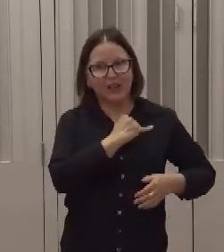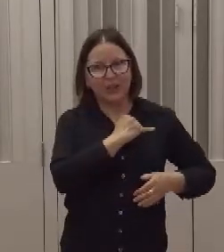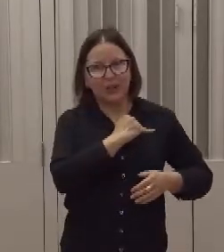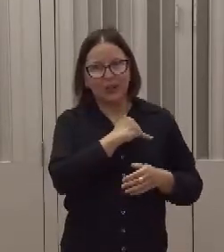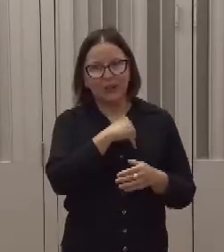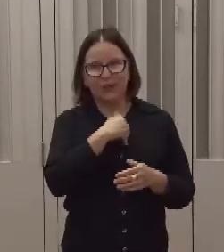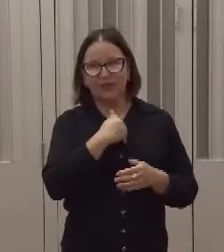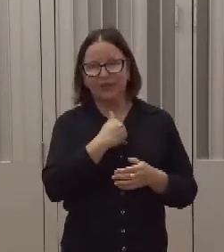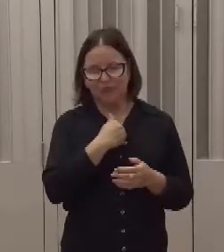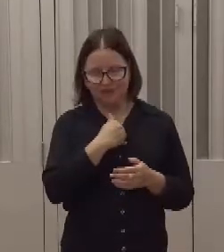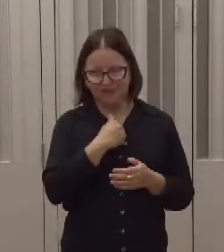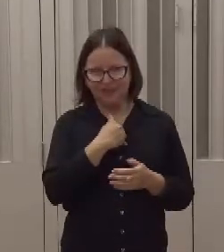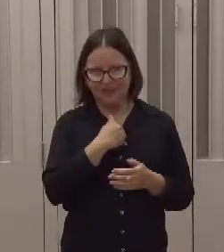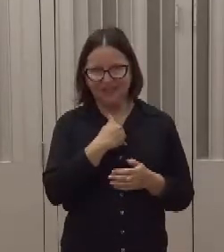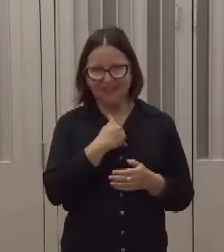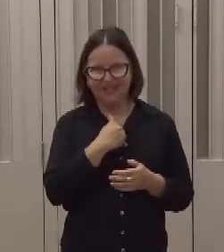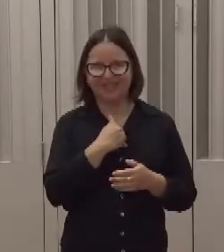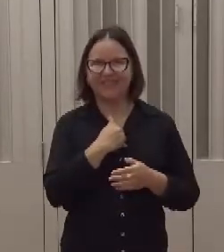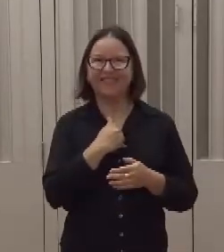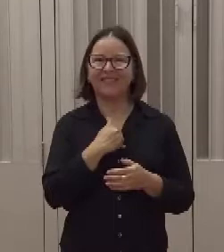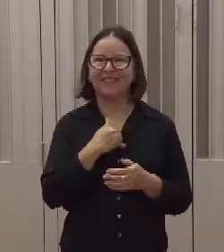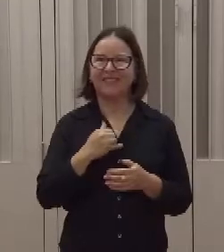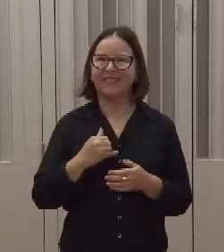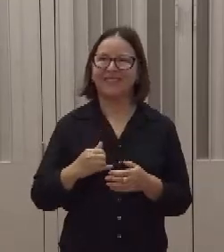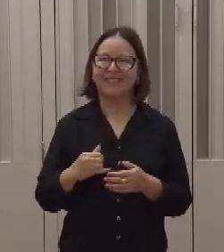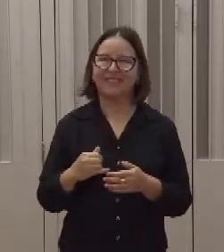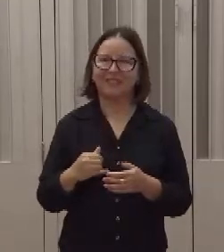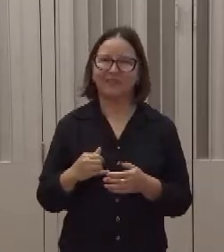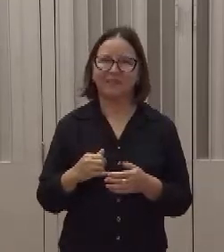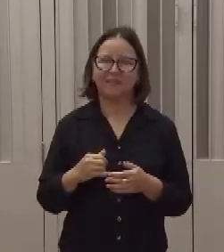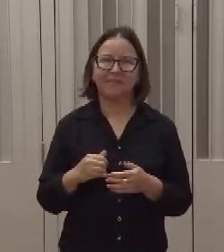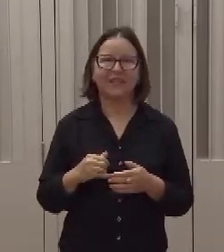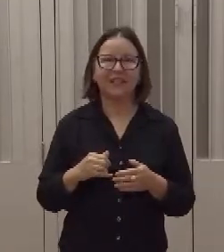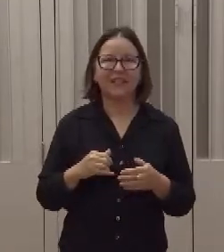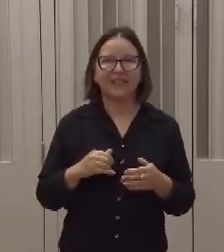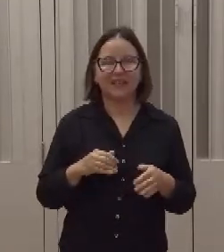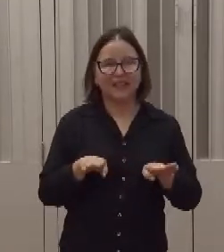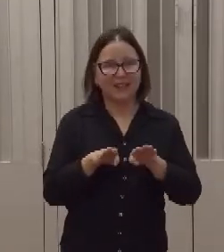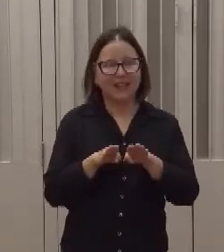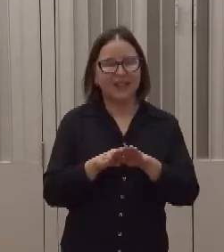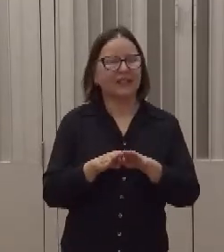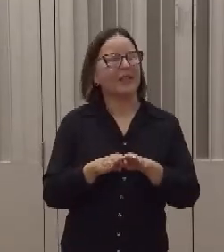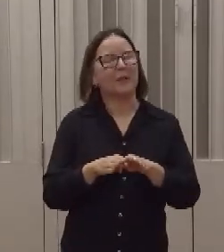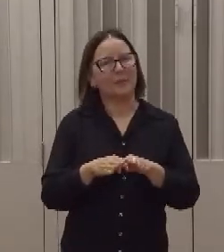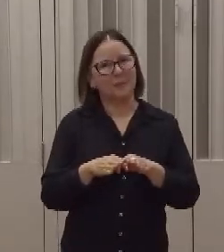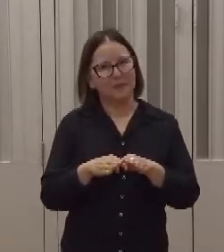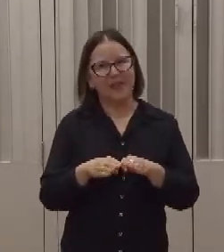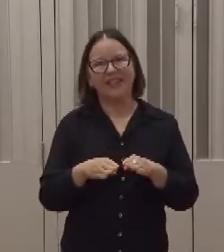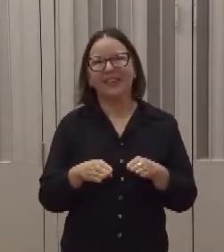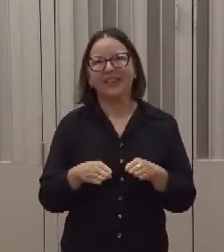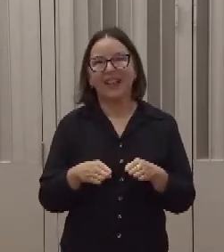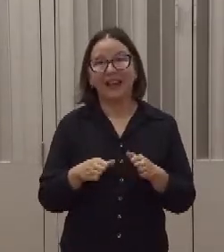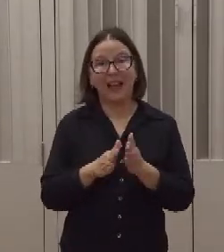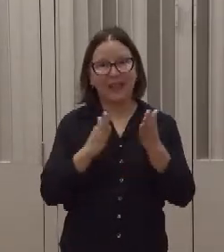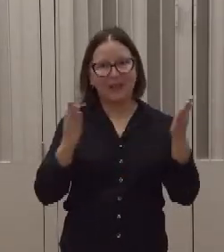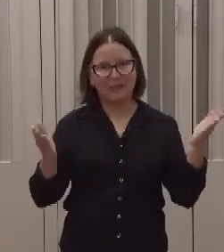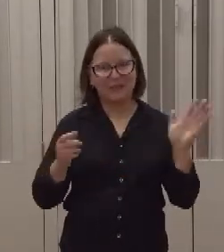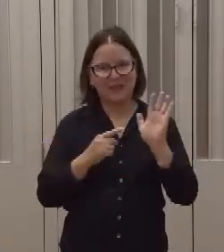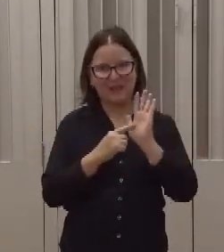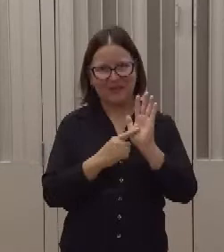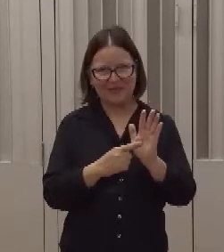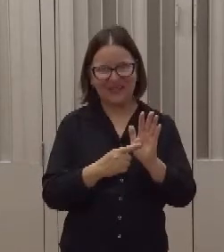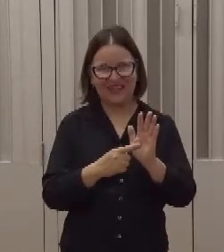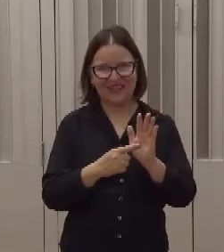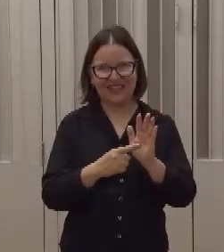para mostrar realmente que Jesus Cristo estava lá em carne e osso, e ele era o Messias enviado do Senhor, ele era